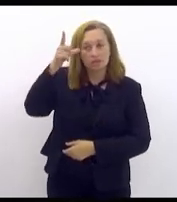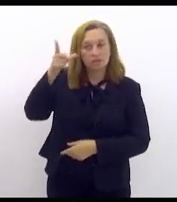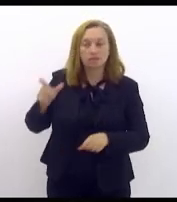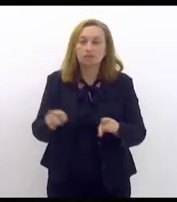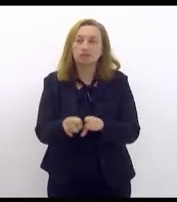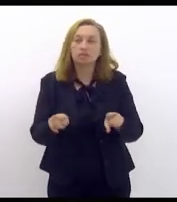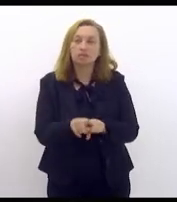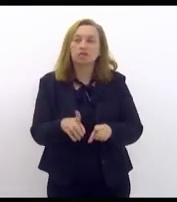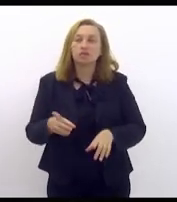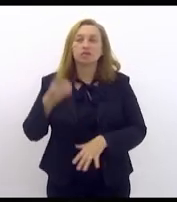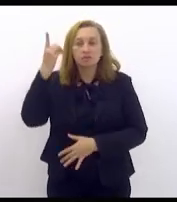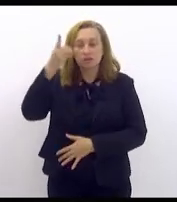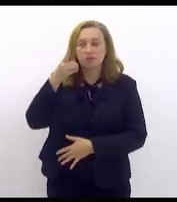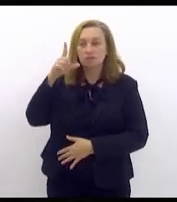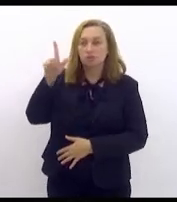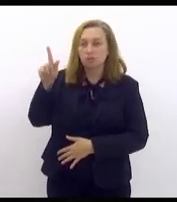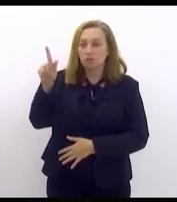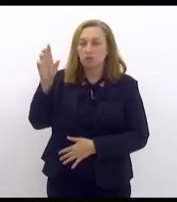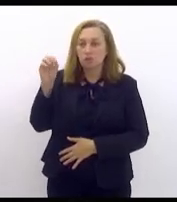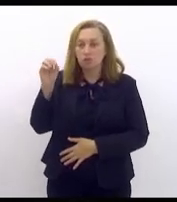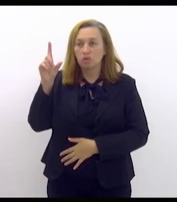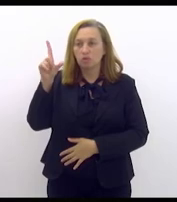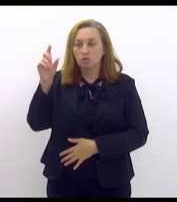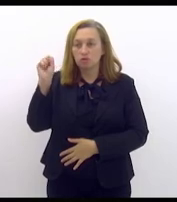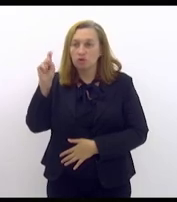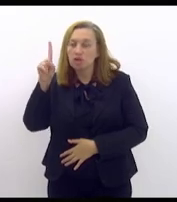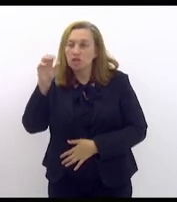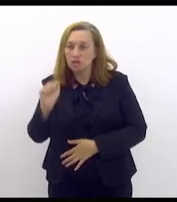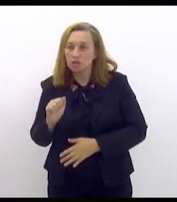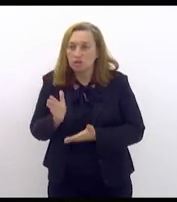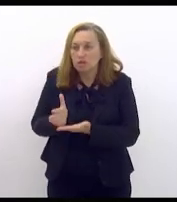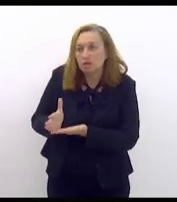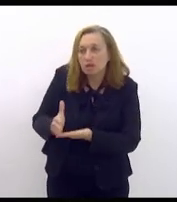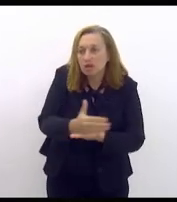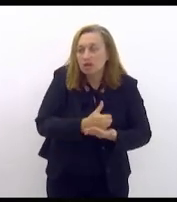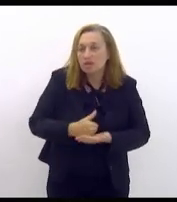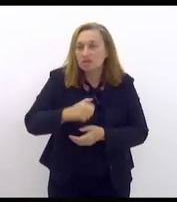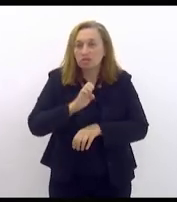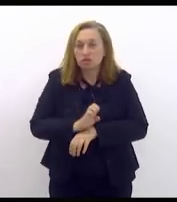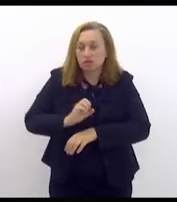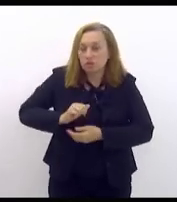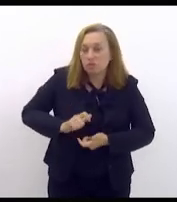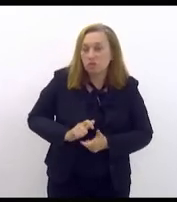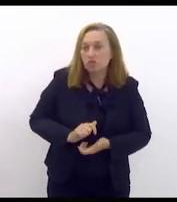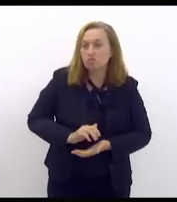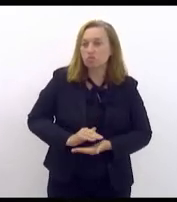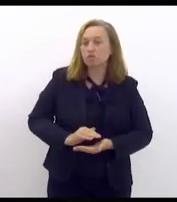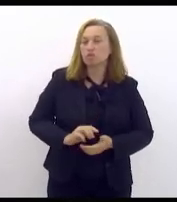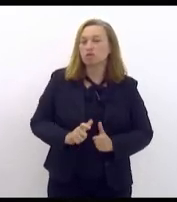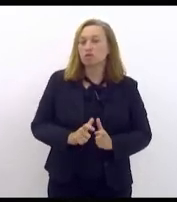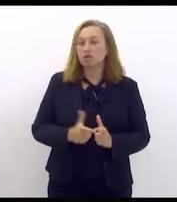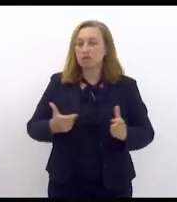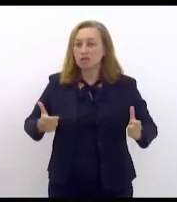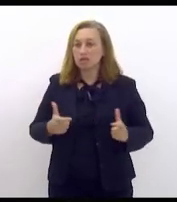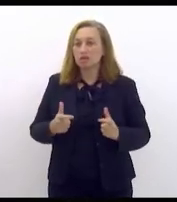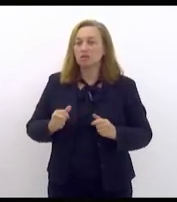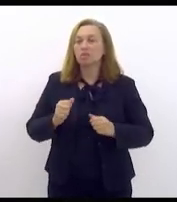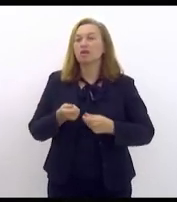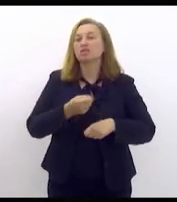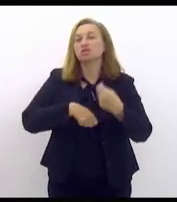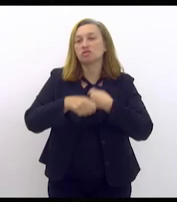deputado Cozolino. A arrecadação do Estado vai subir quando a atividade econômica